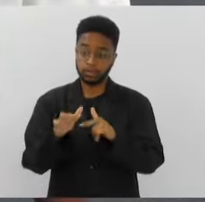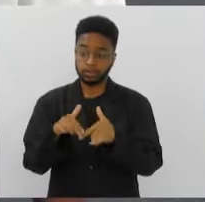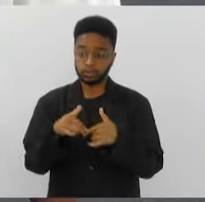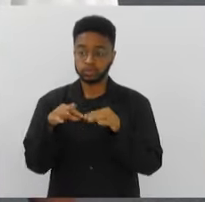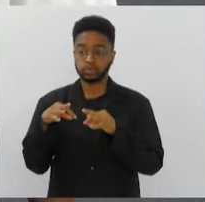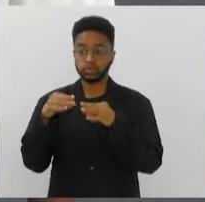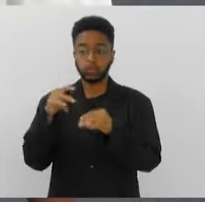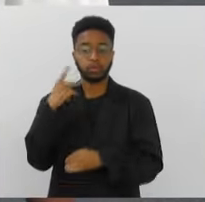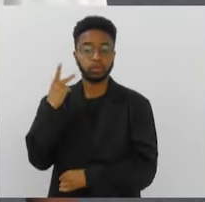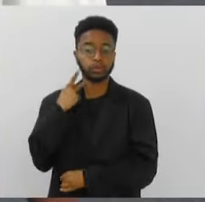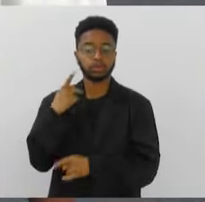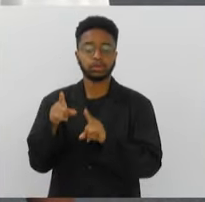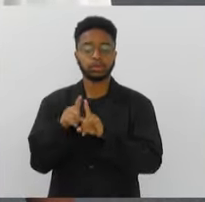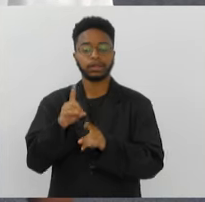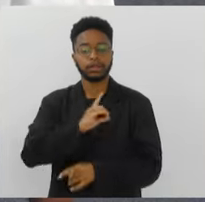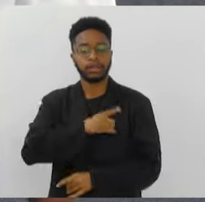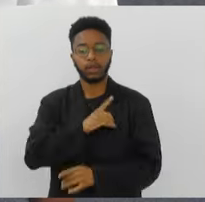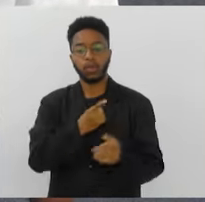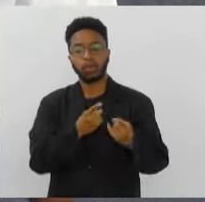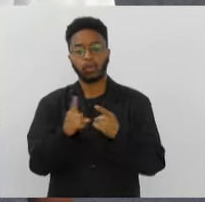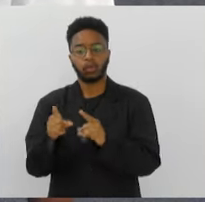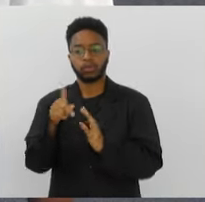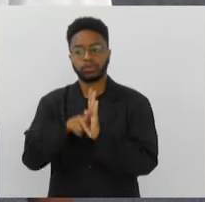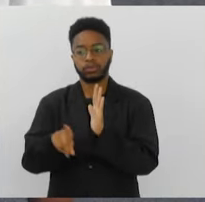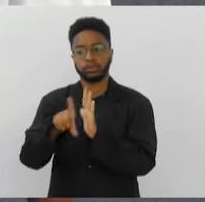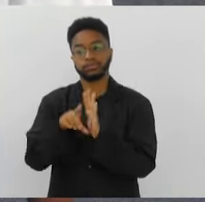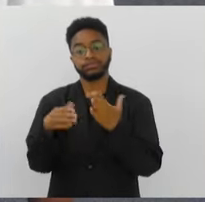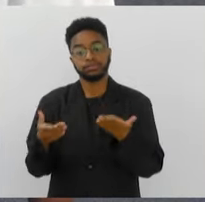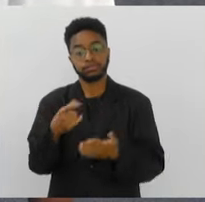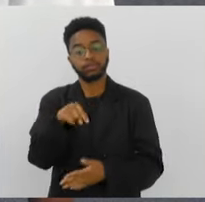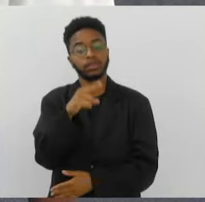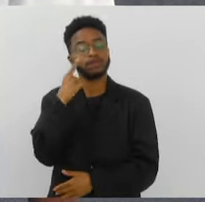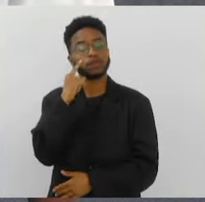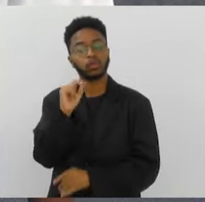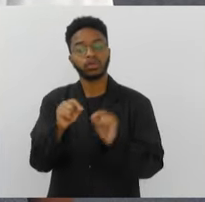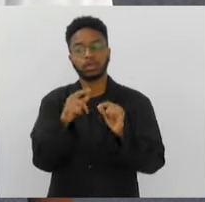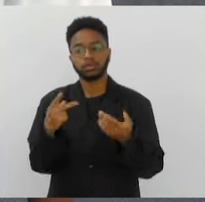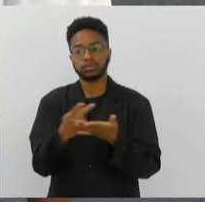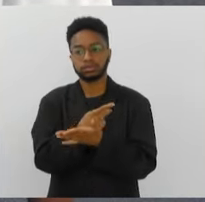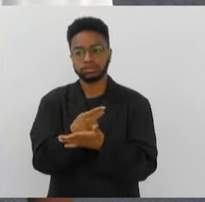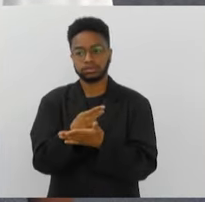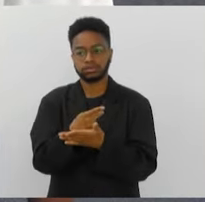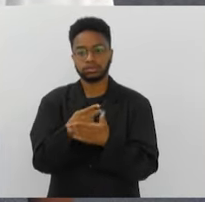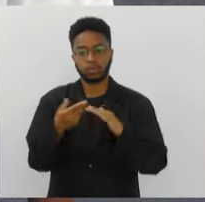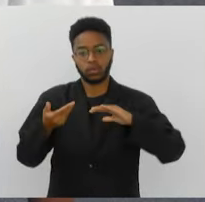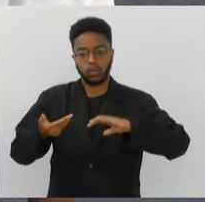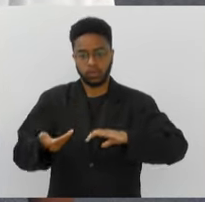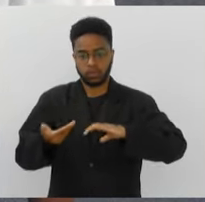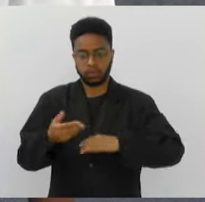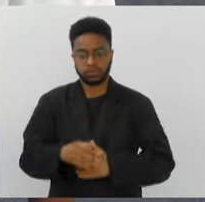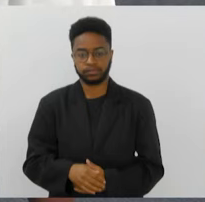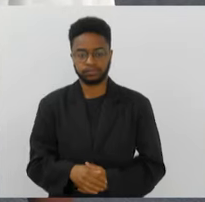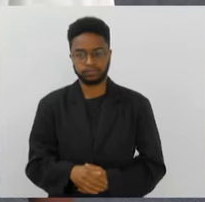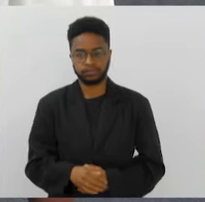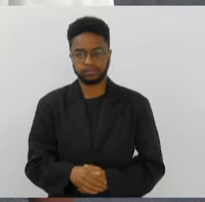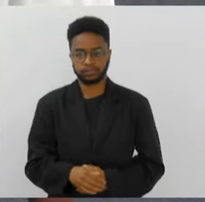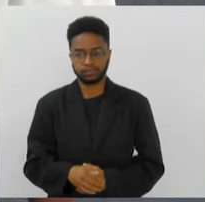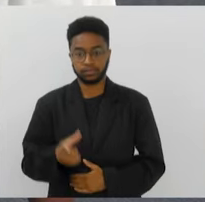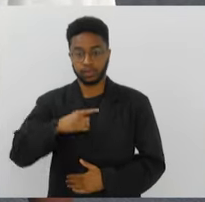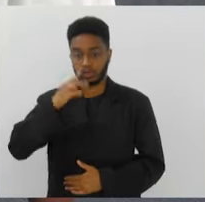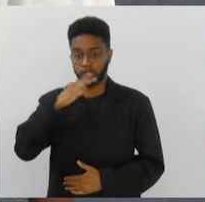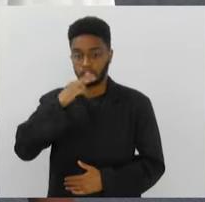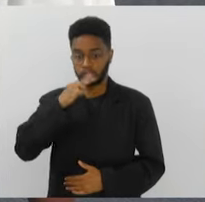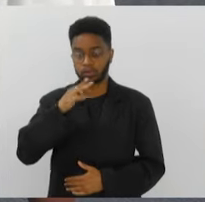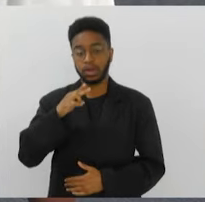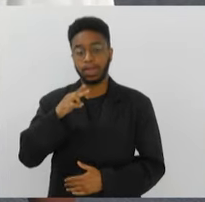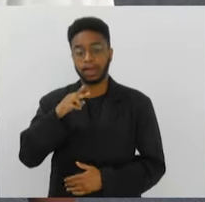e todos os delegados são contra esse projeto. Então veja o que está acontecendo no Congresso. Tocam urgência para